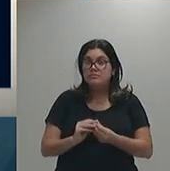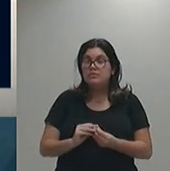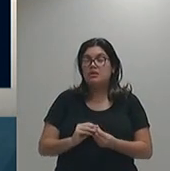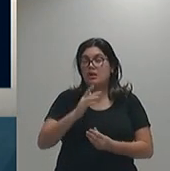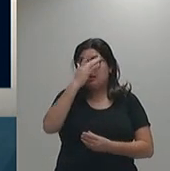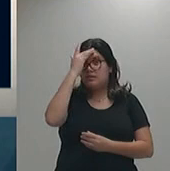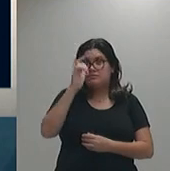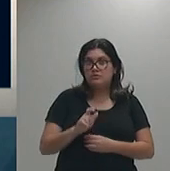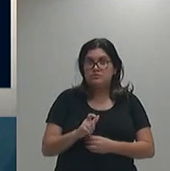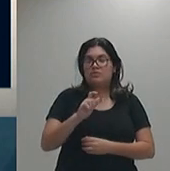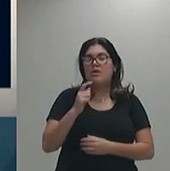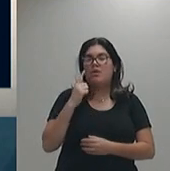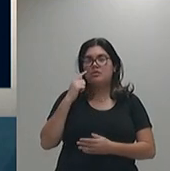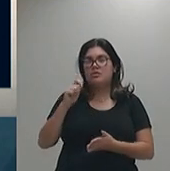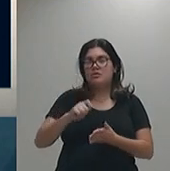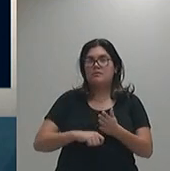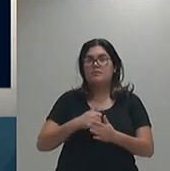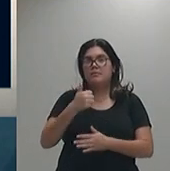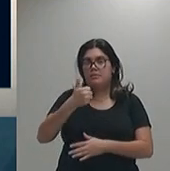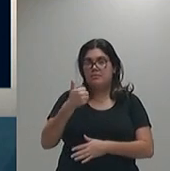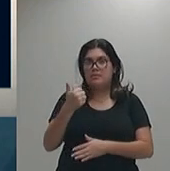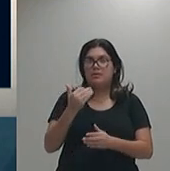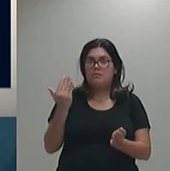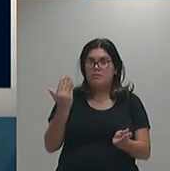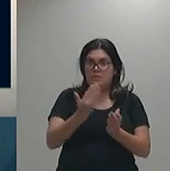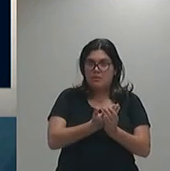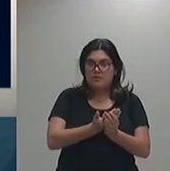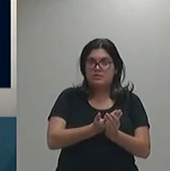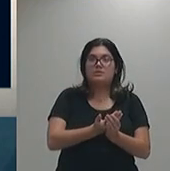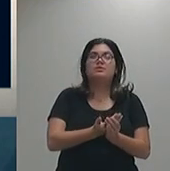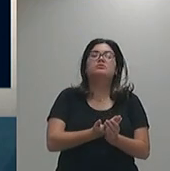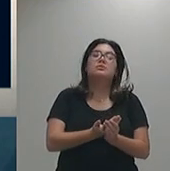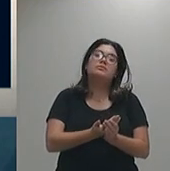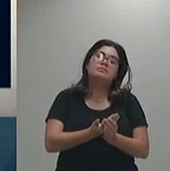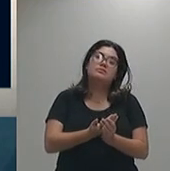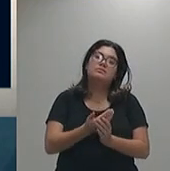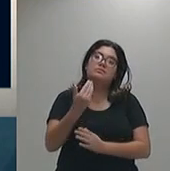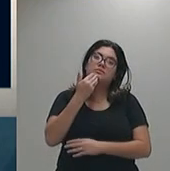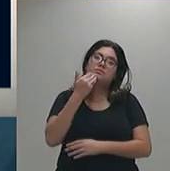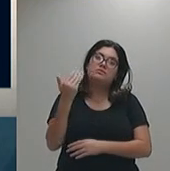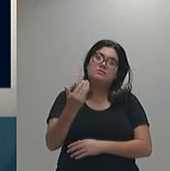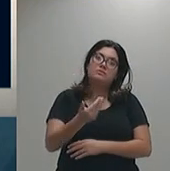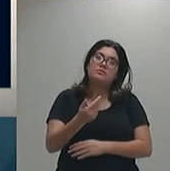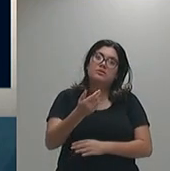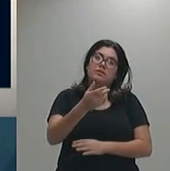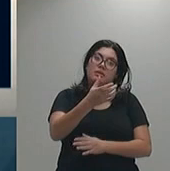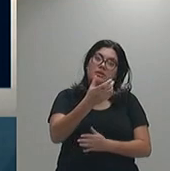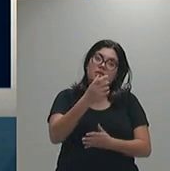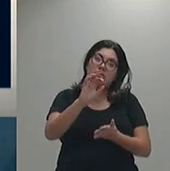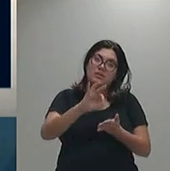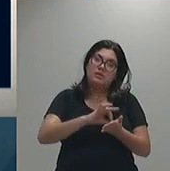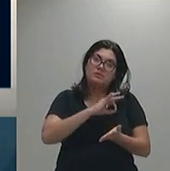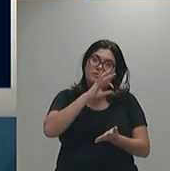nesse primeiro processo aderiu ao plano